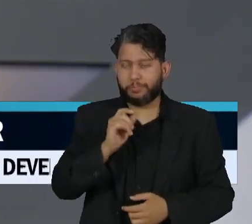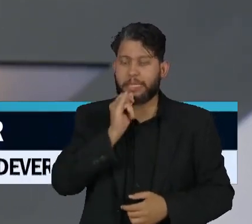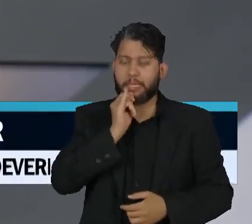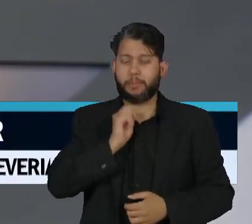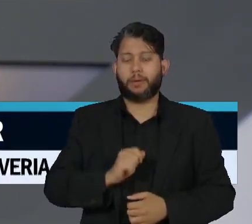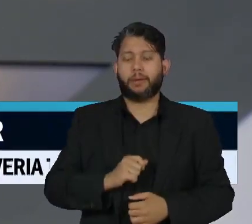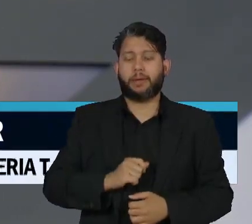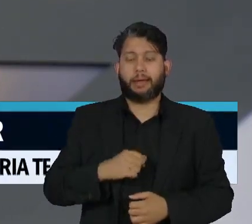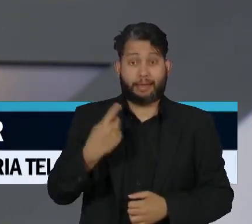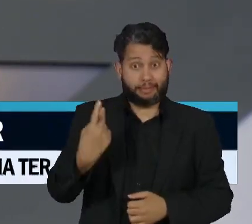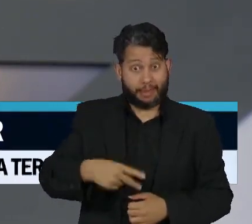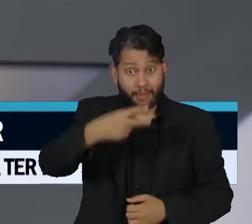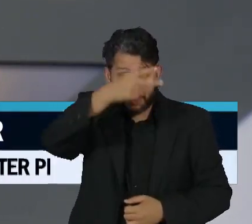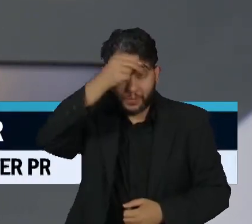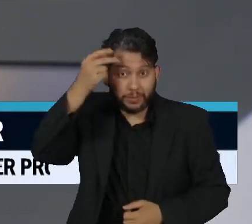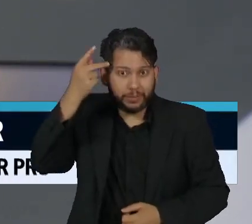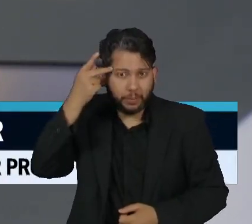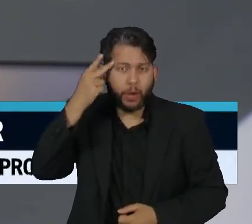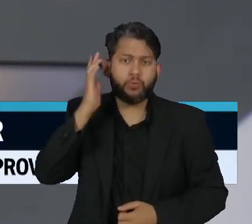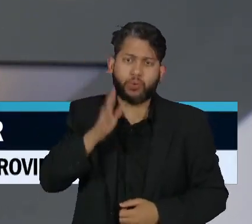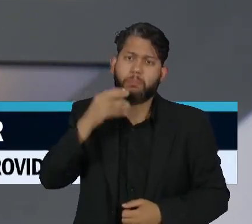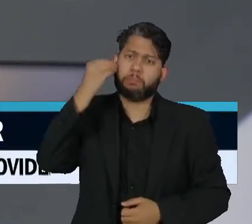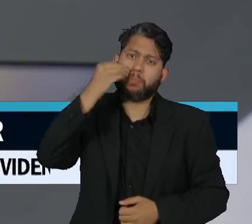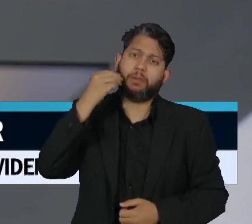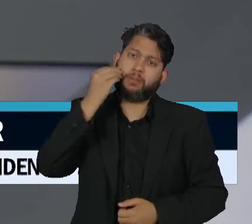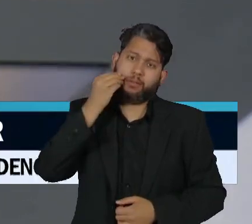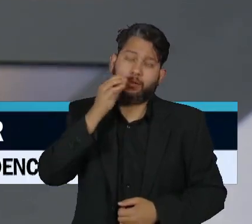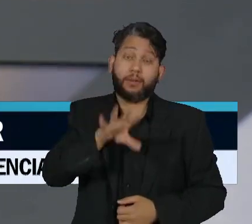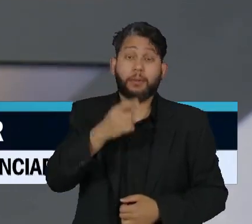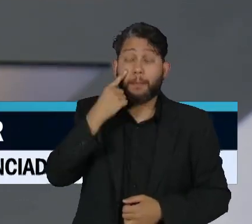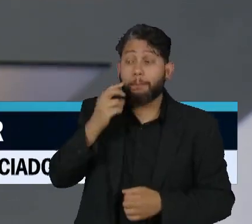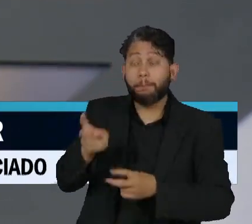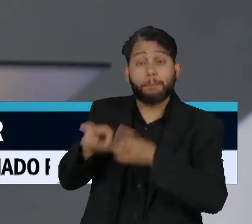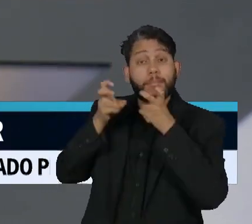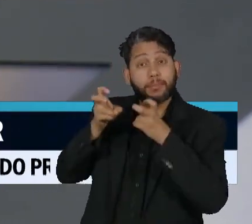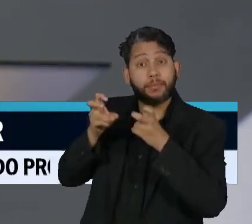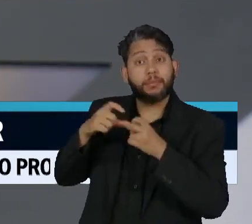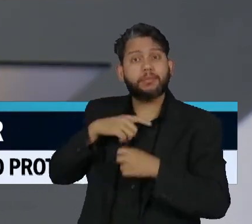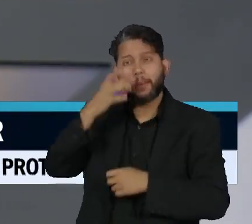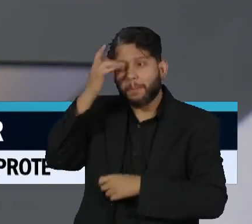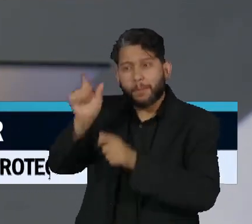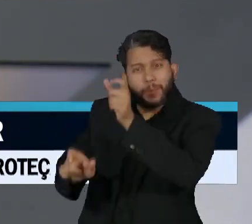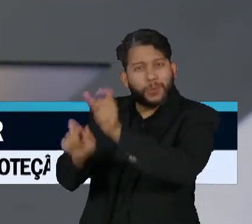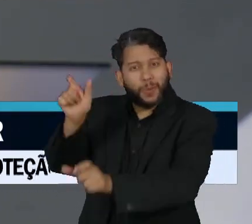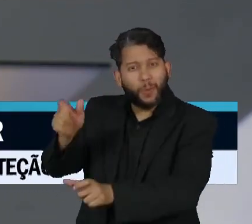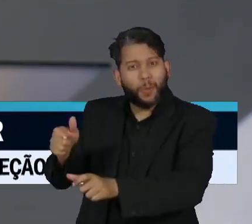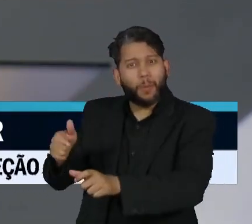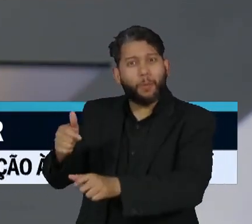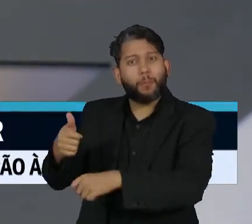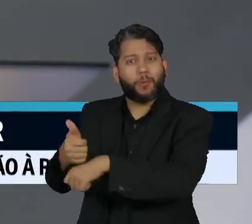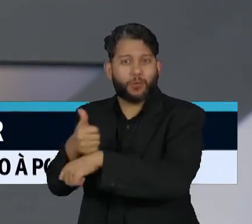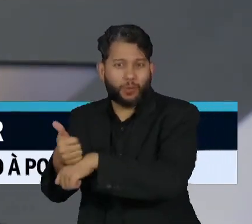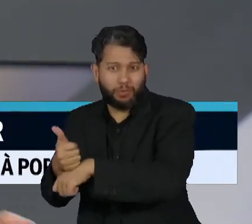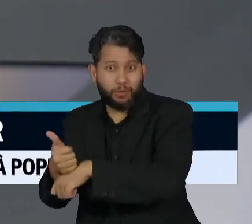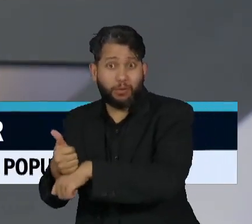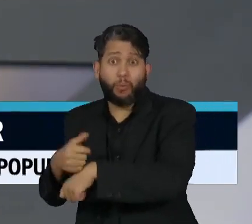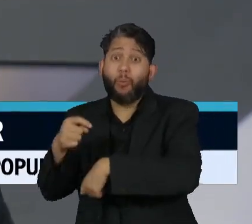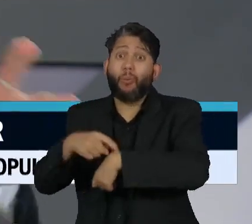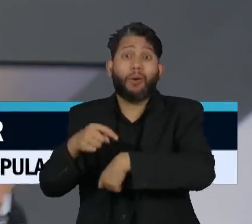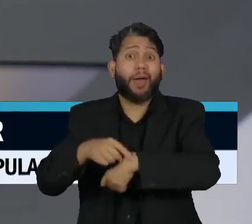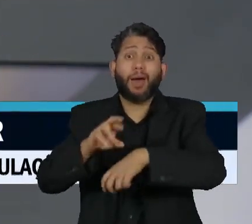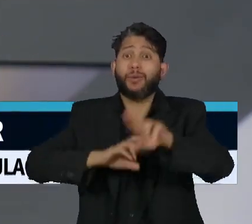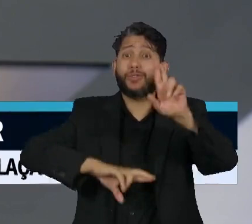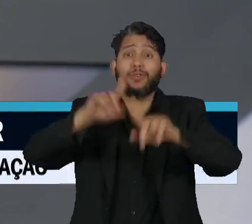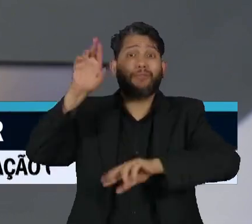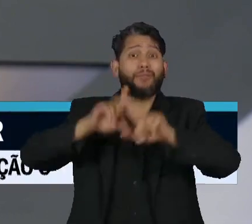município de São Paulo tem algumas experiências, é tentar verificar que há profissionais que precisam voltar a trabalhar, mas têm horários muito